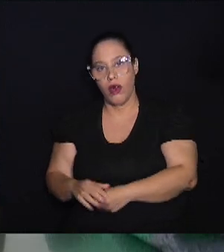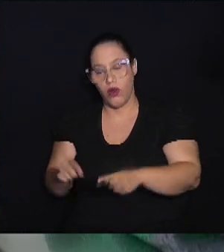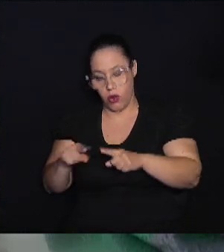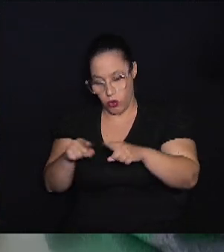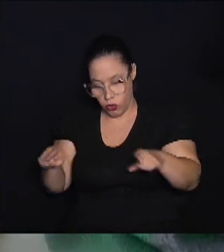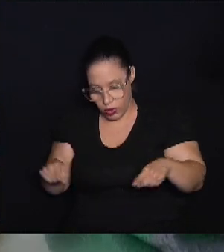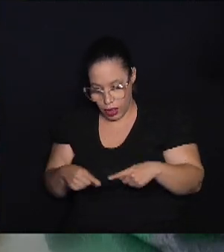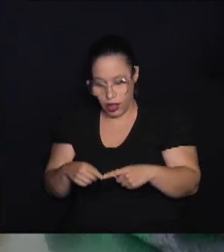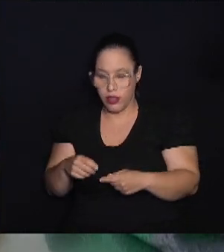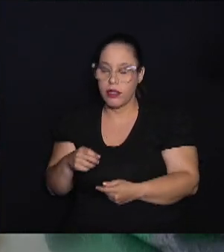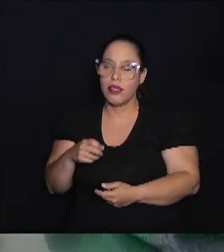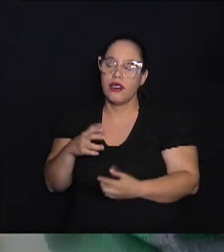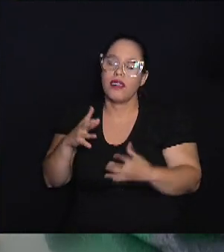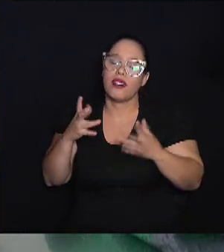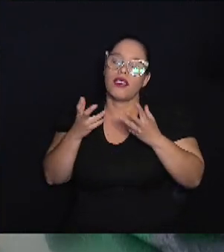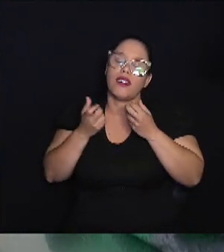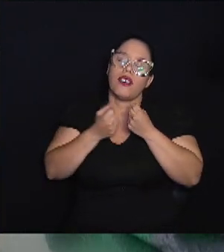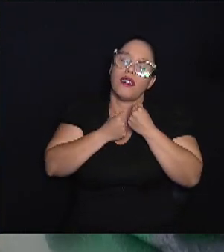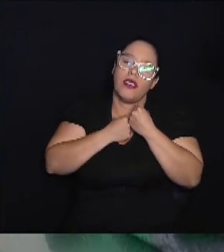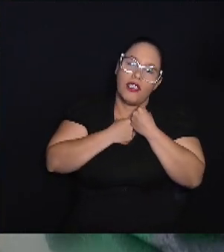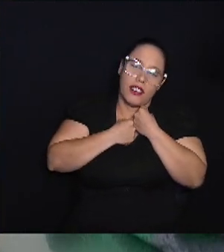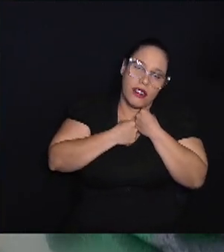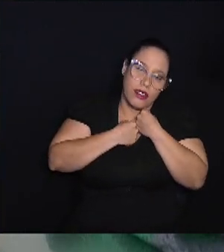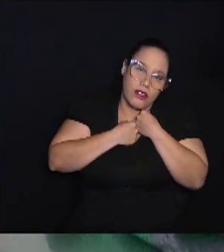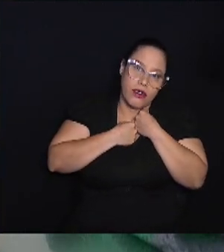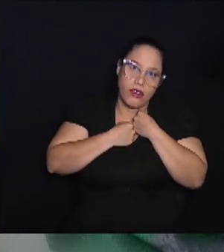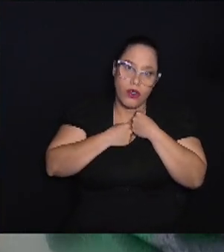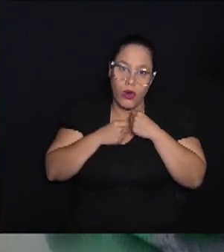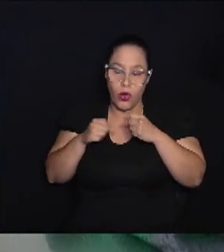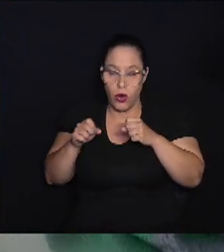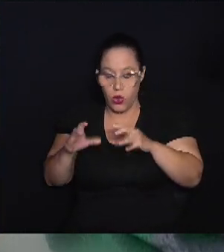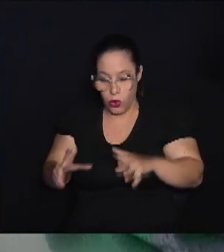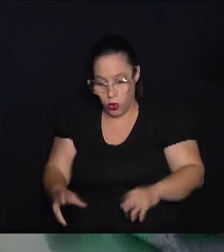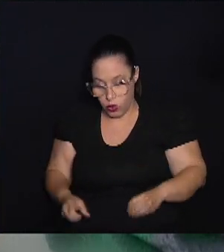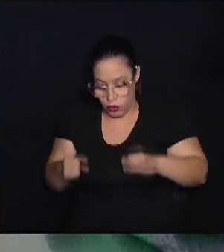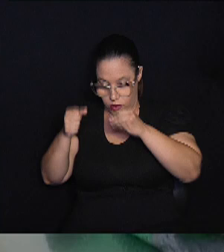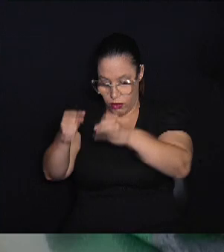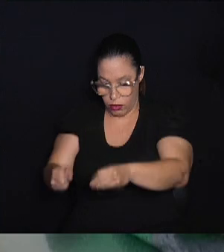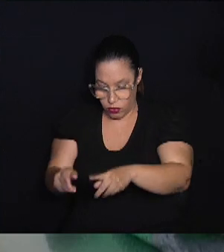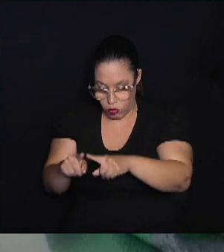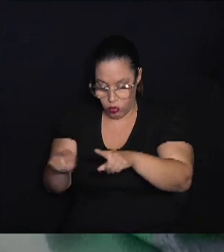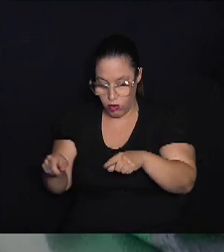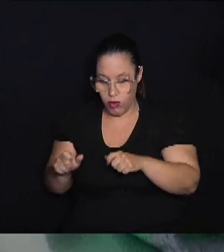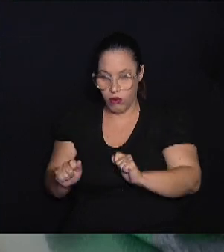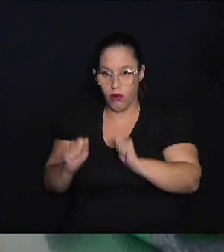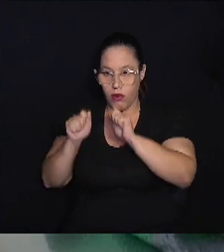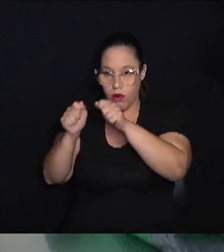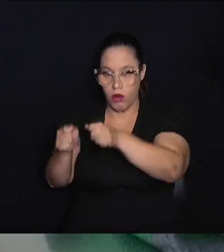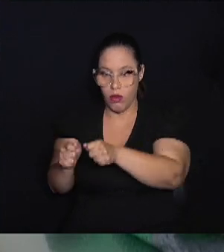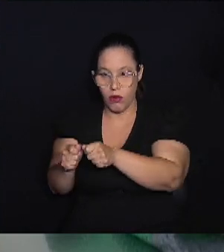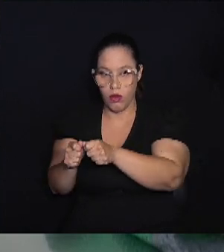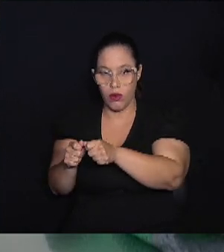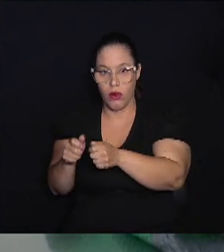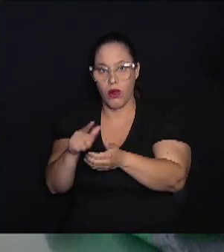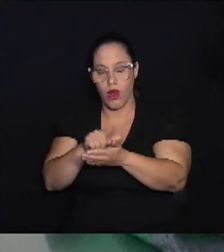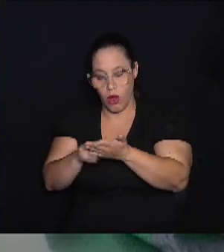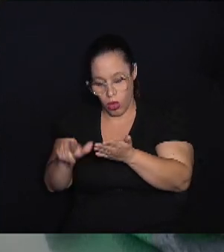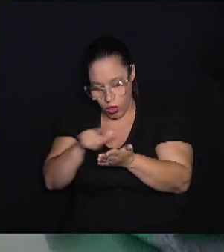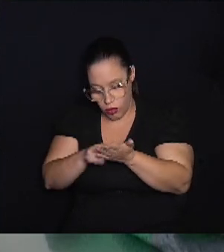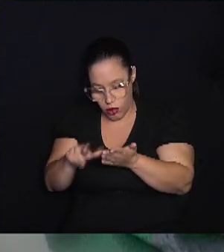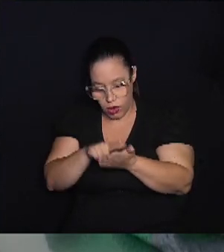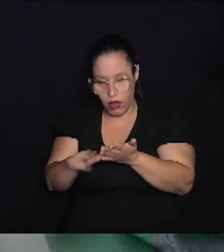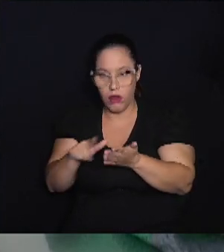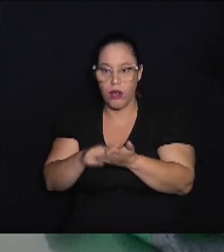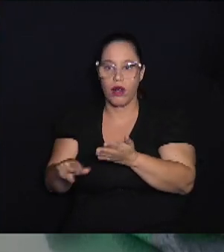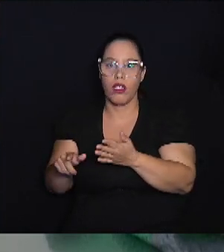já que ele não pode usar a roupinha, coloca um cobertorzinho para ele deitar, ter uma limpeza recorrente desse cobertor,